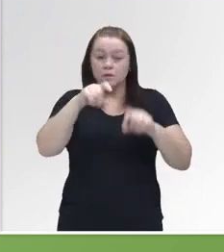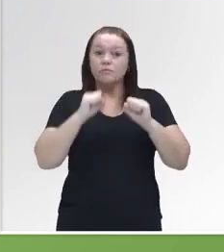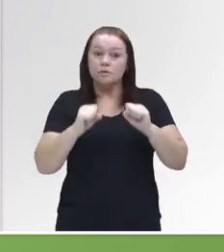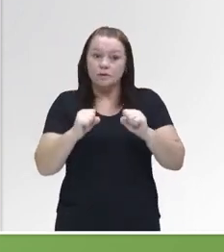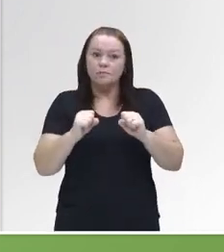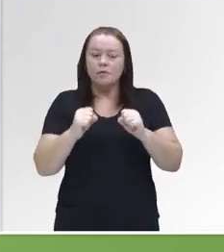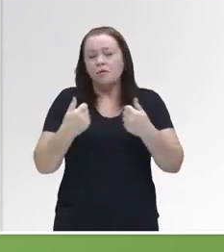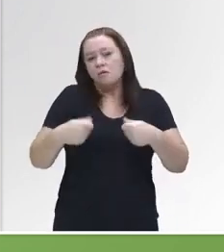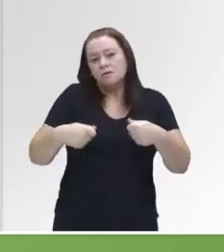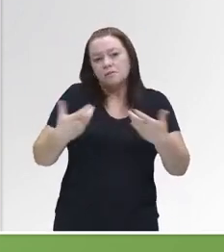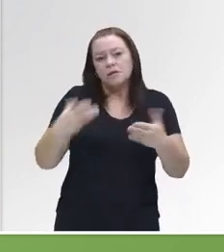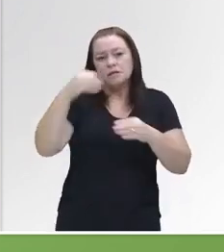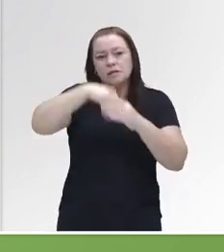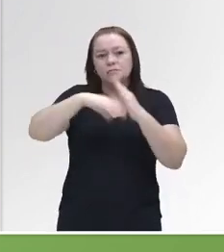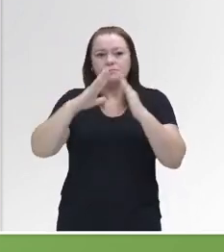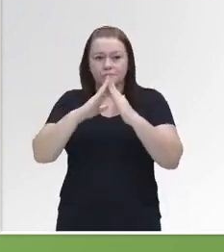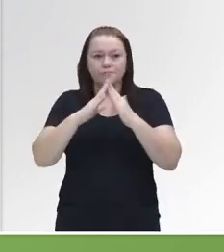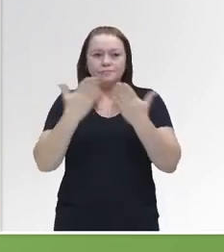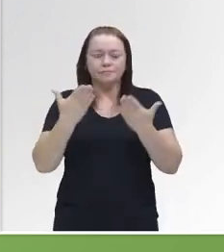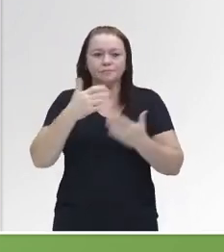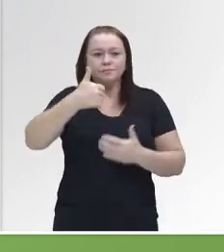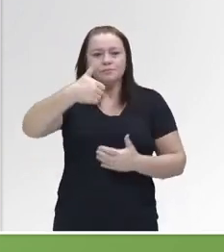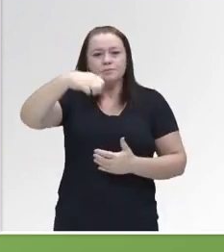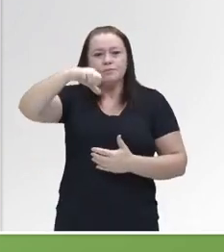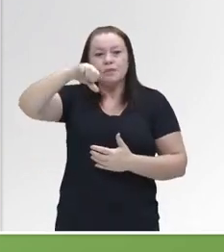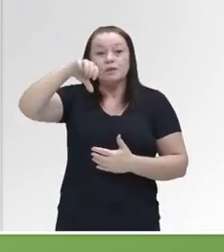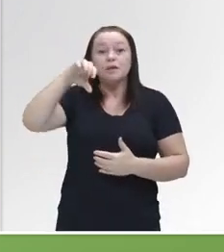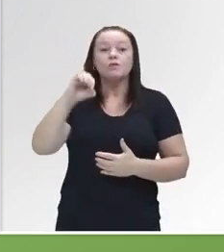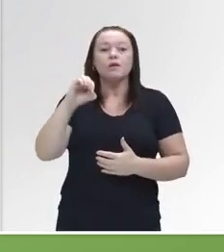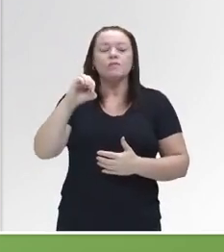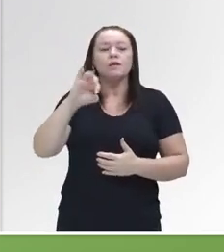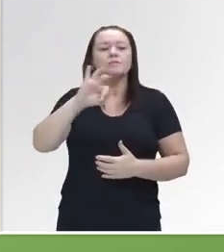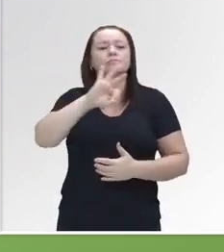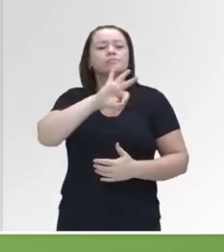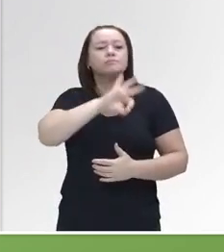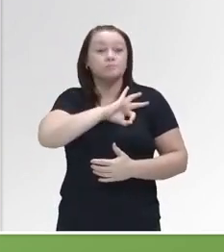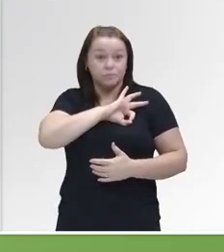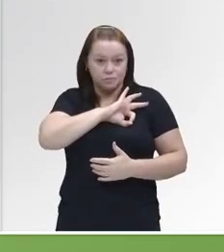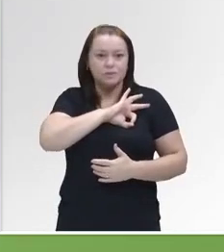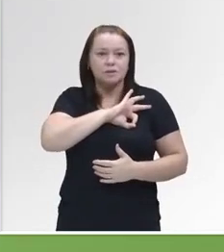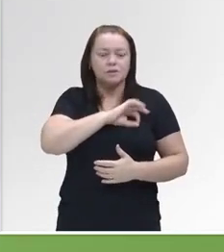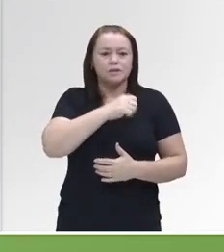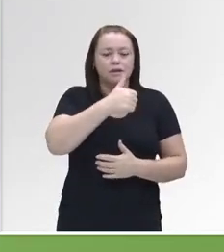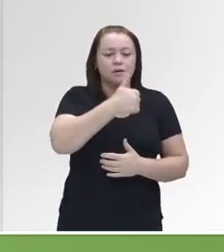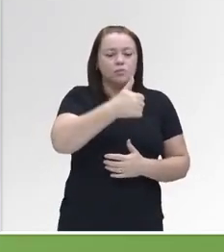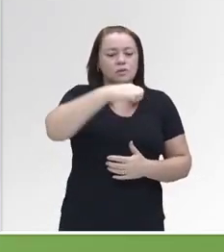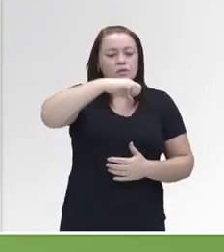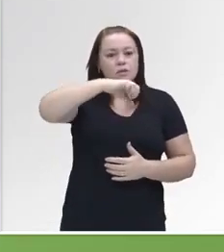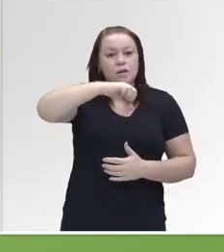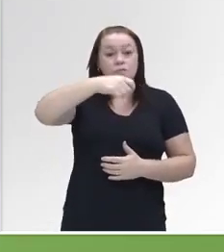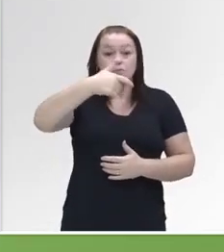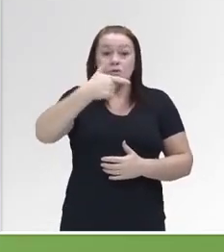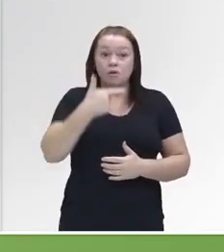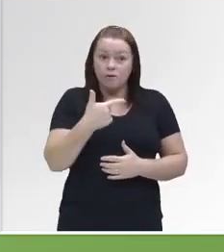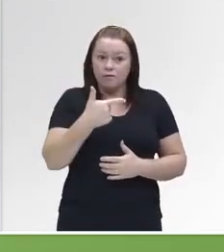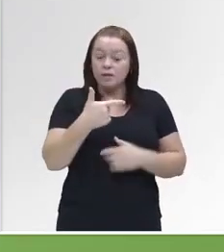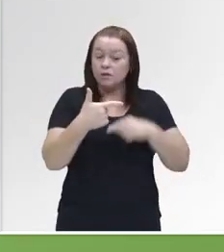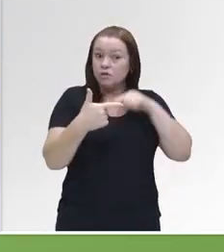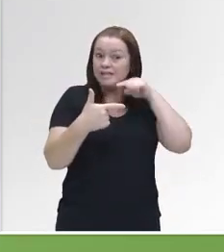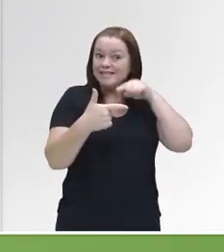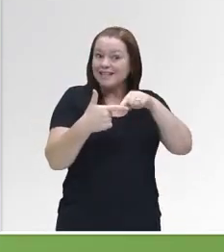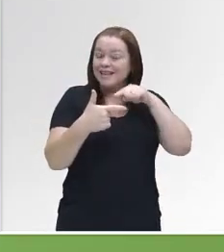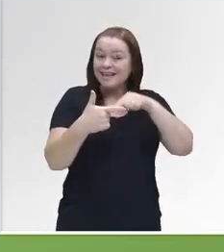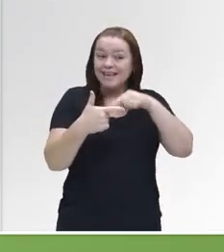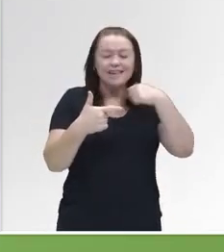eu coloco para vocês o 190, que é Polícia Militar, caso eu precise. O 192 é esse que eu